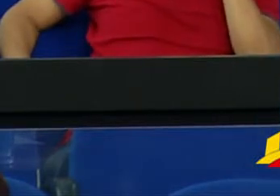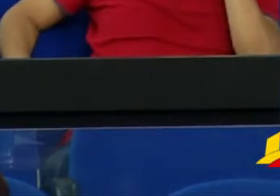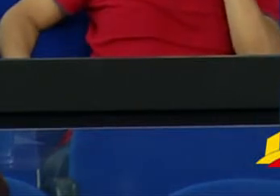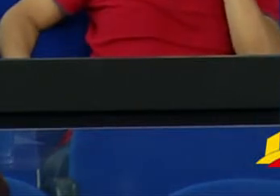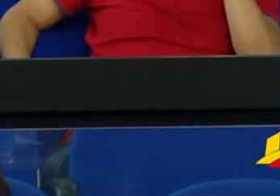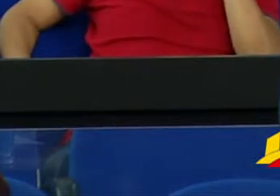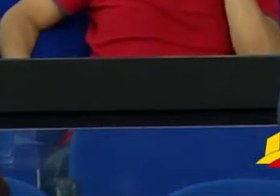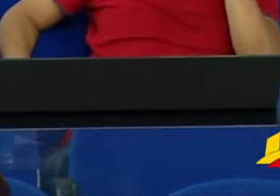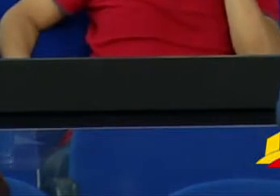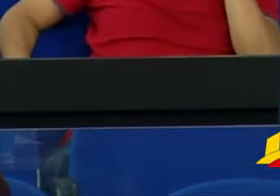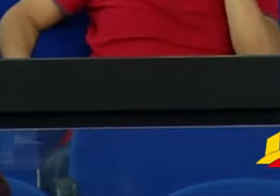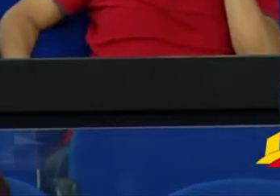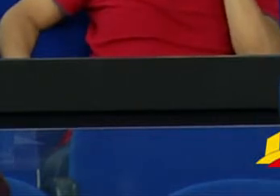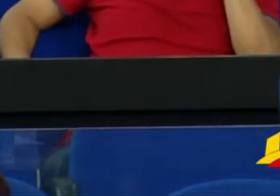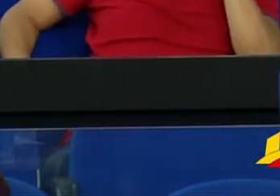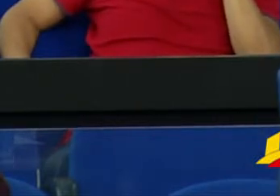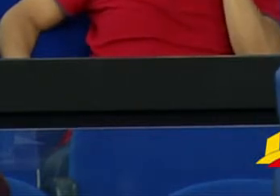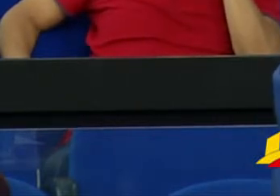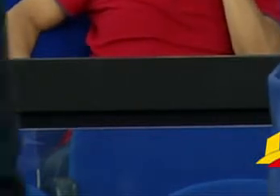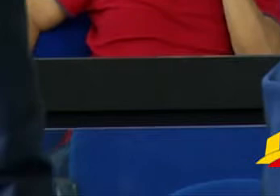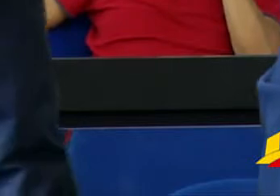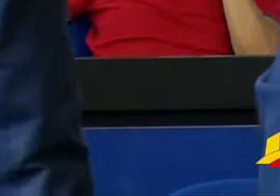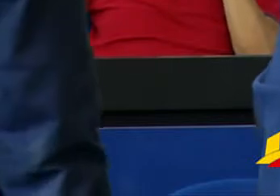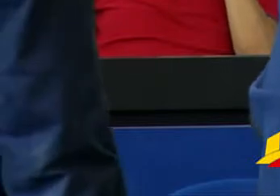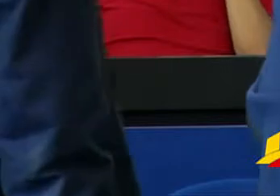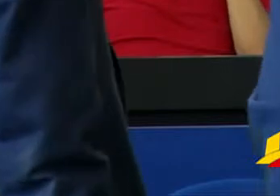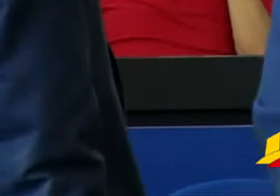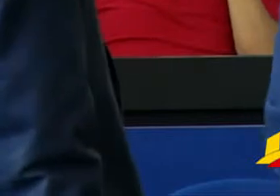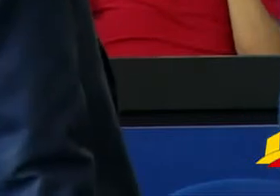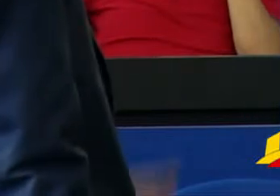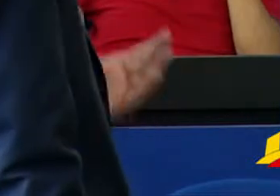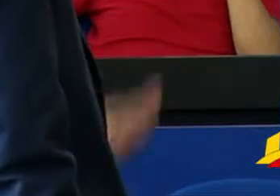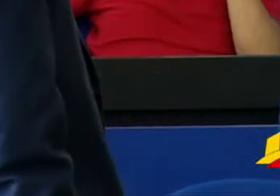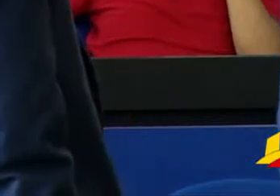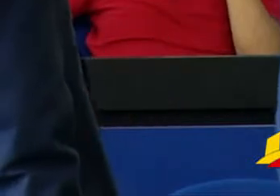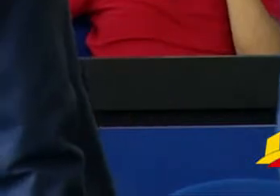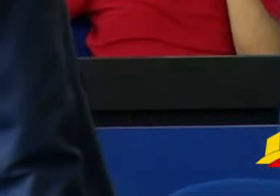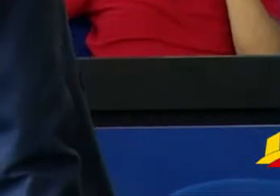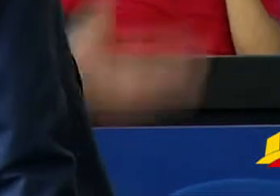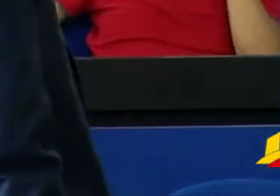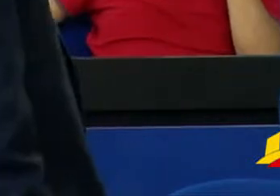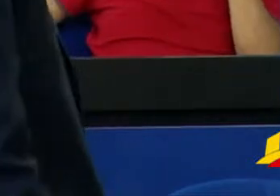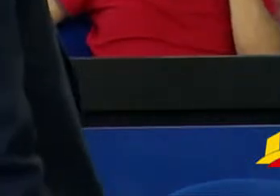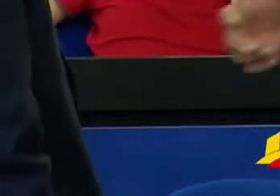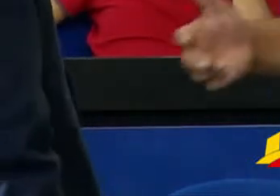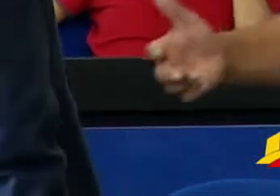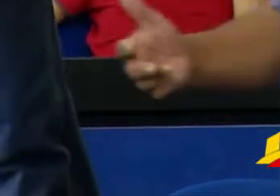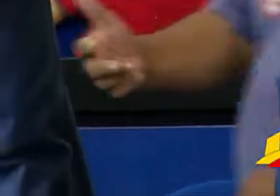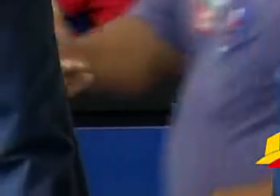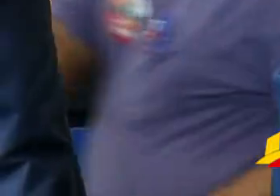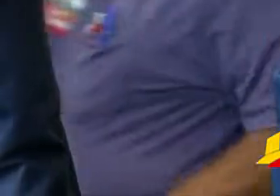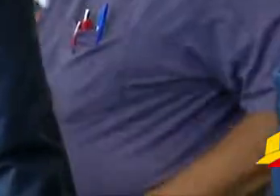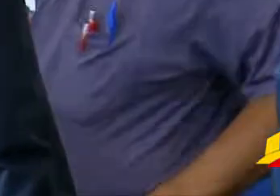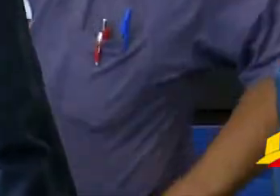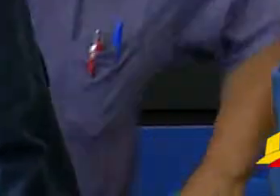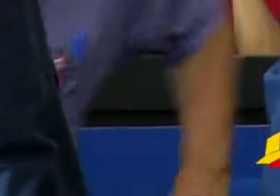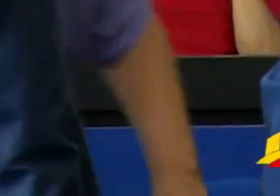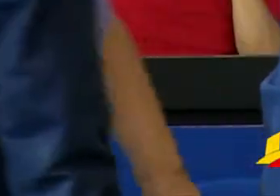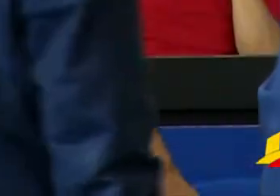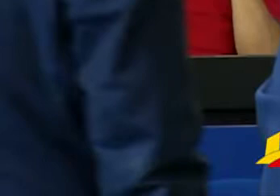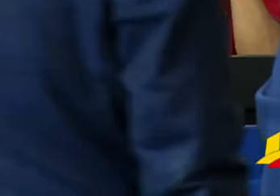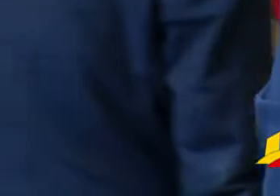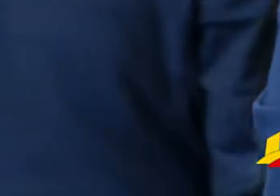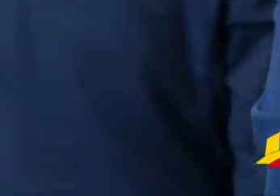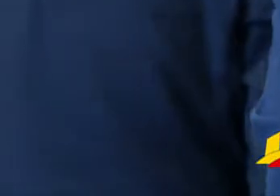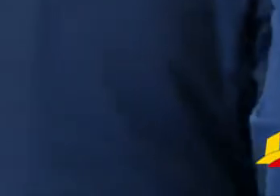entra no mérito do projeto mérito do projeto é nosso aqui é nós que temos que discutir não